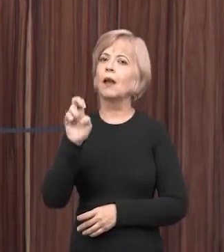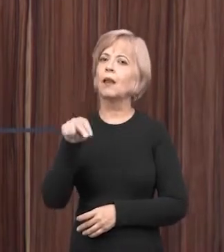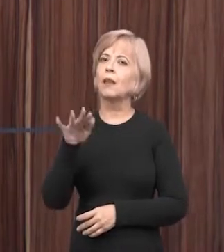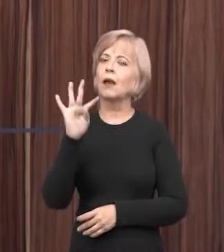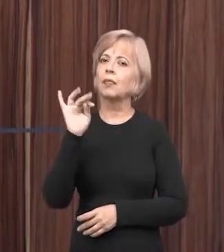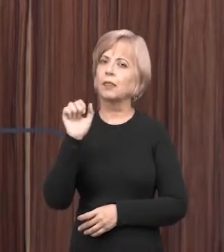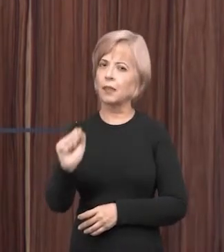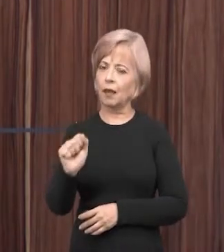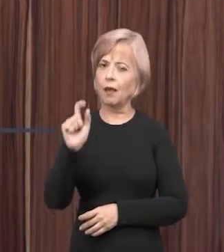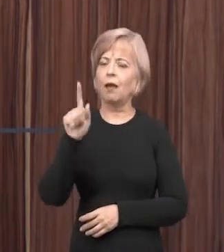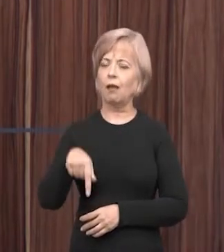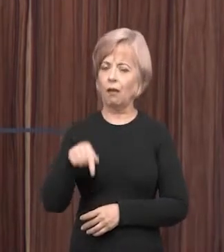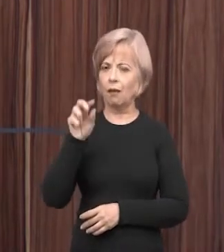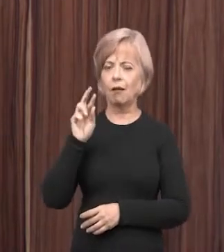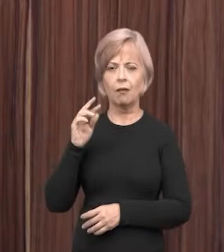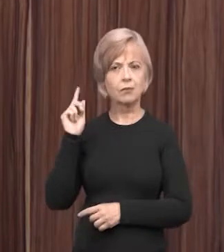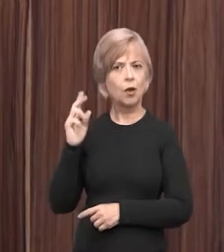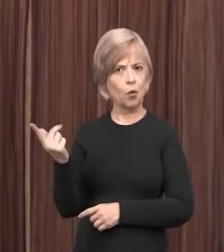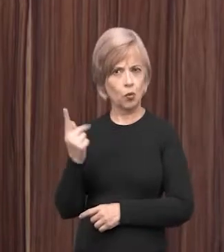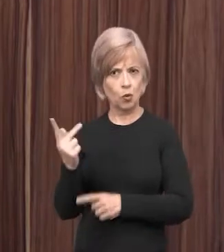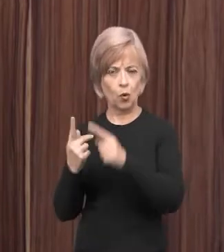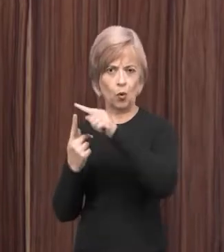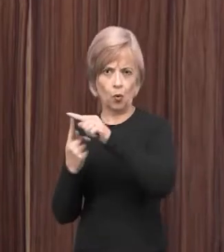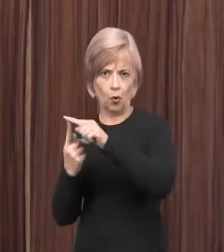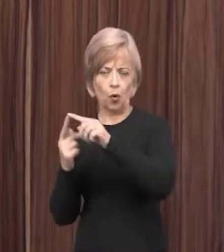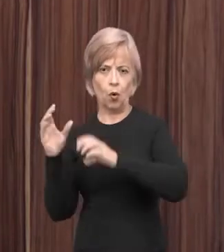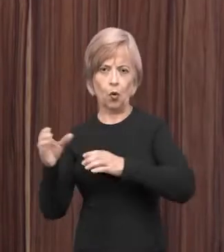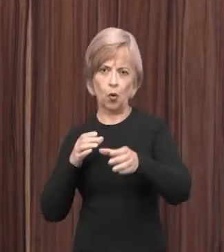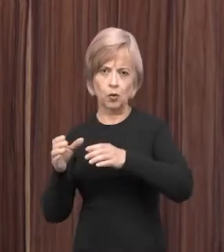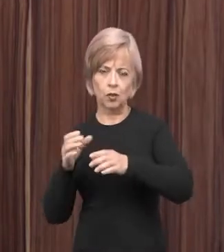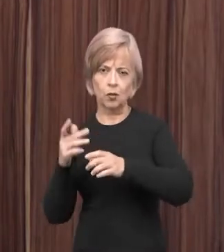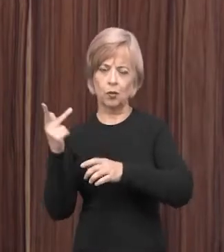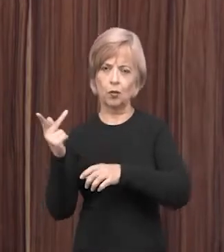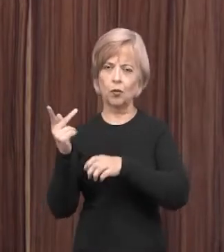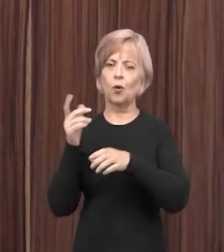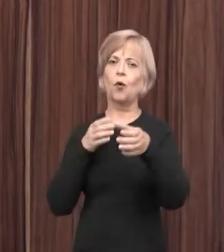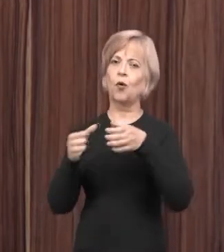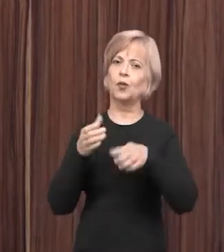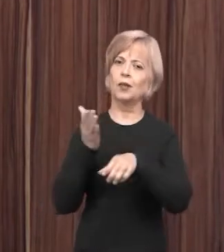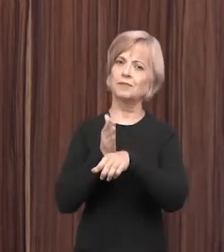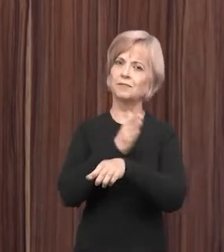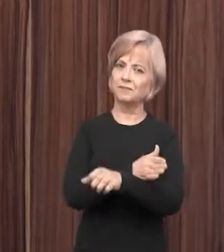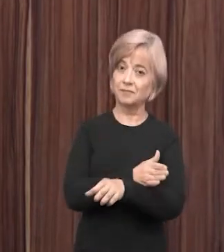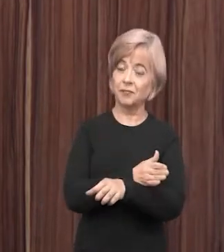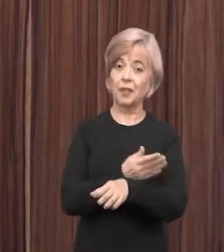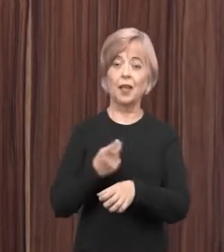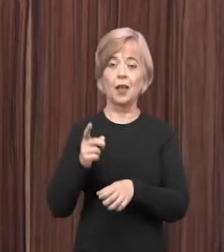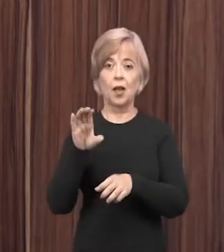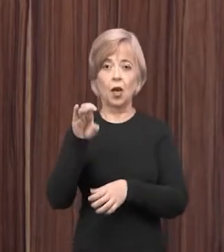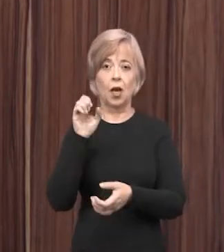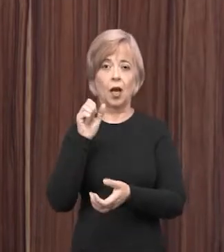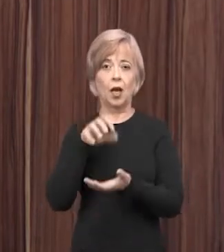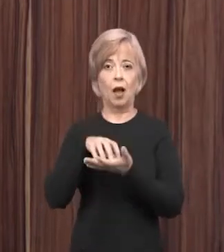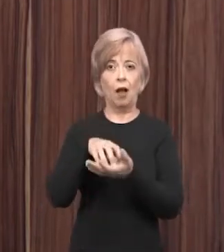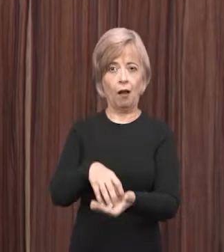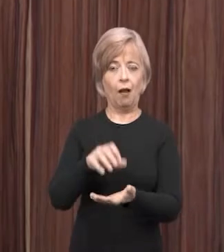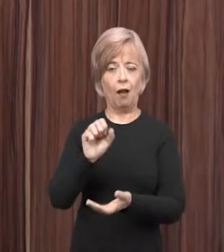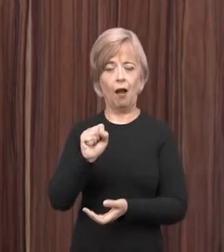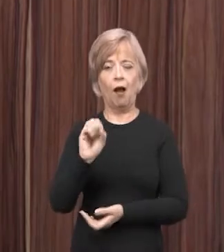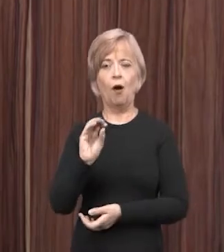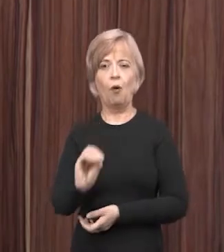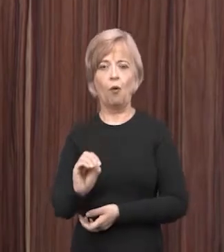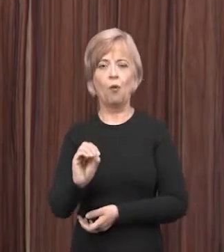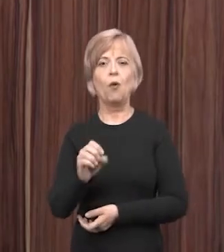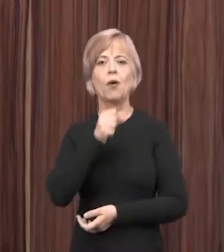Renata Schafstein, que são, respectivamente, coordenadora e subcoordenadora do CAU Idoso e Pessoa com